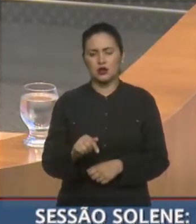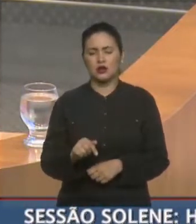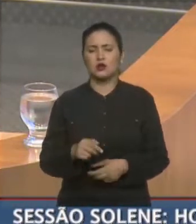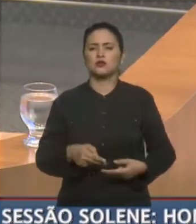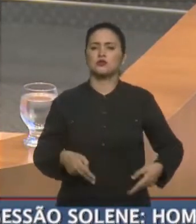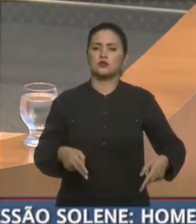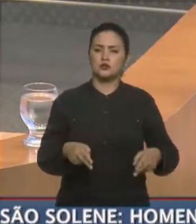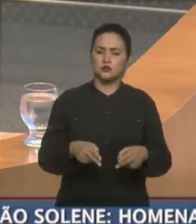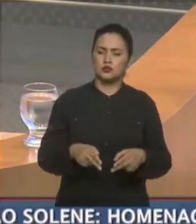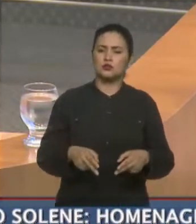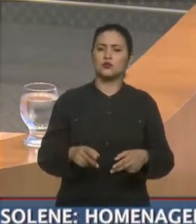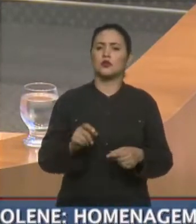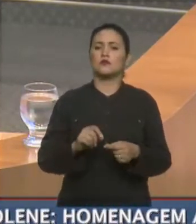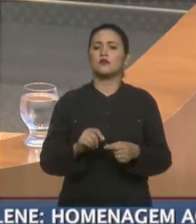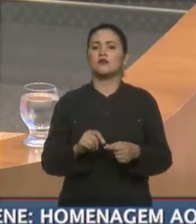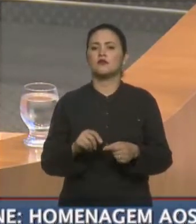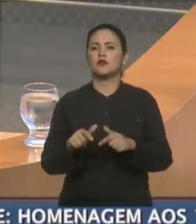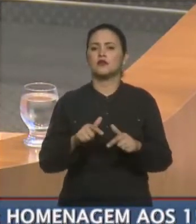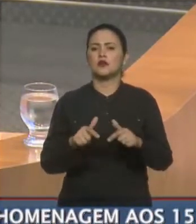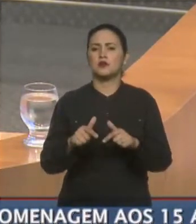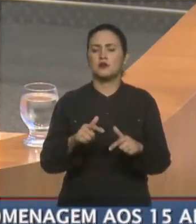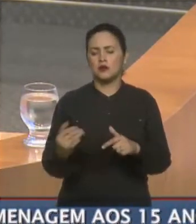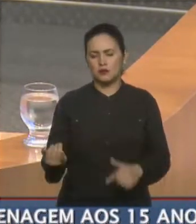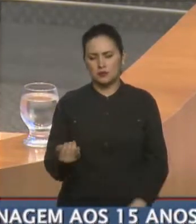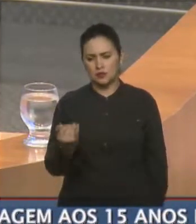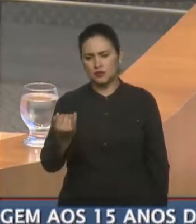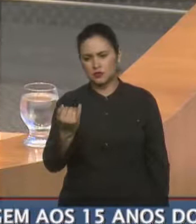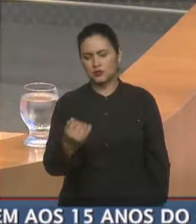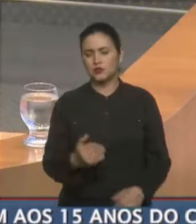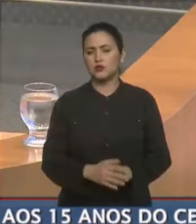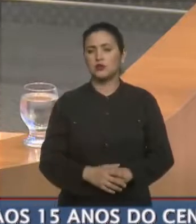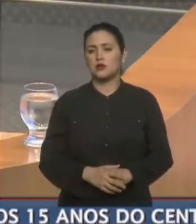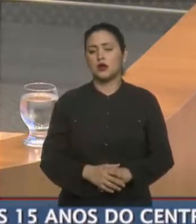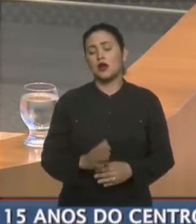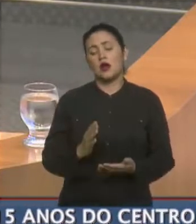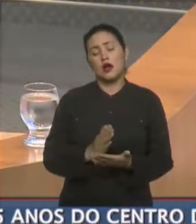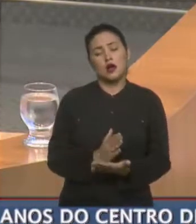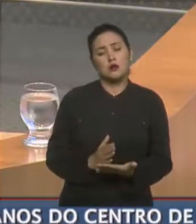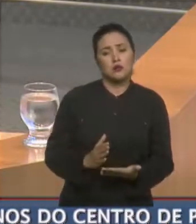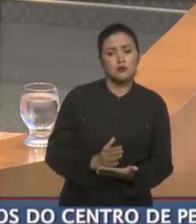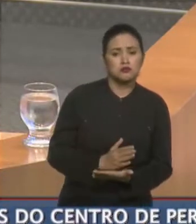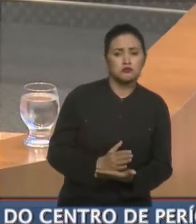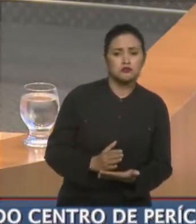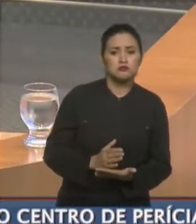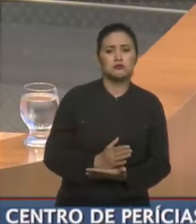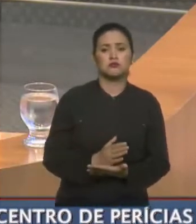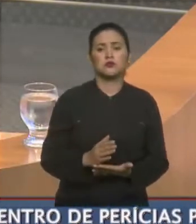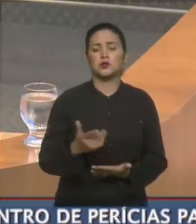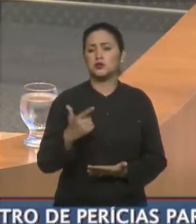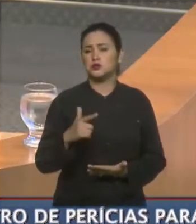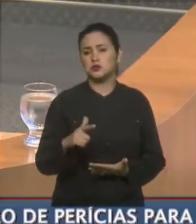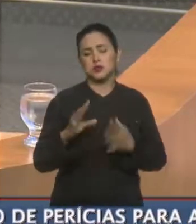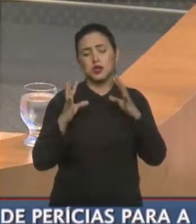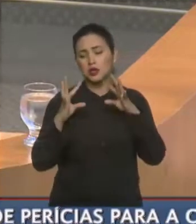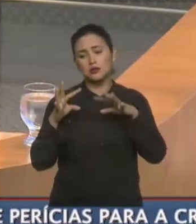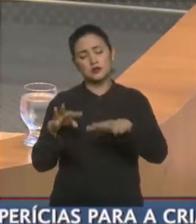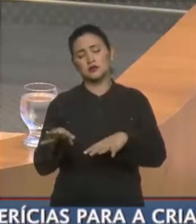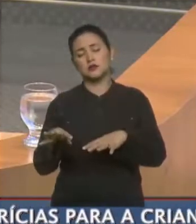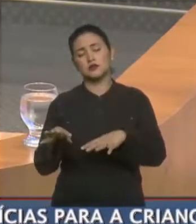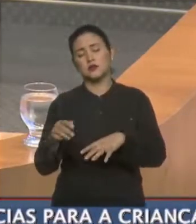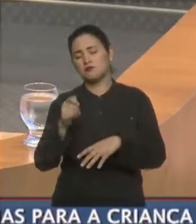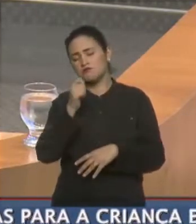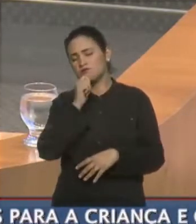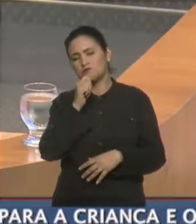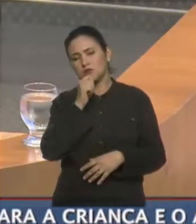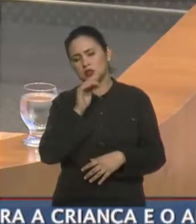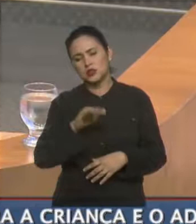Brasil. Infelizmente, alguns não têm olhado ainda com o mesmo olhar que temos no Maranhão para este campo de atendimento humano. Mas